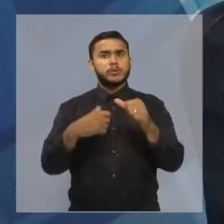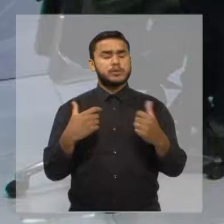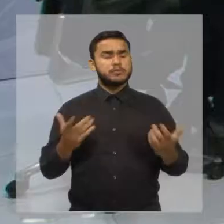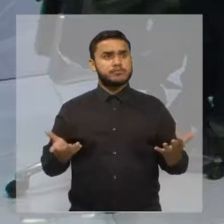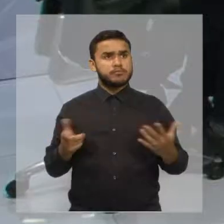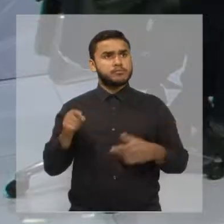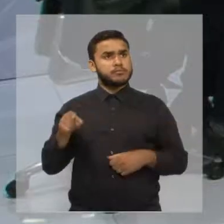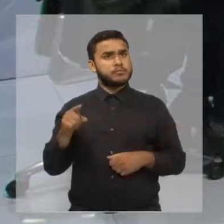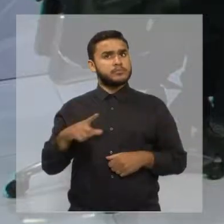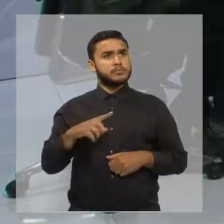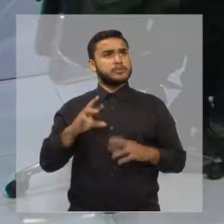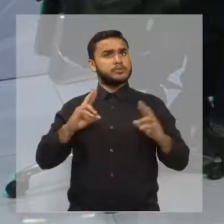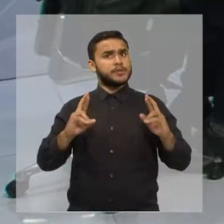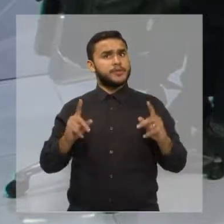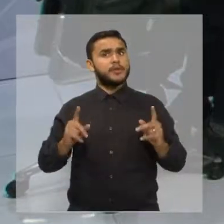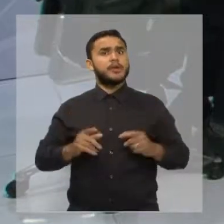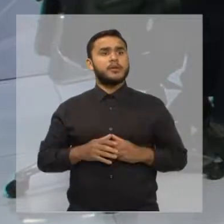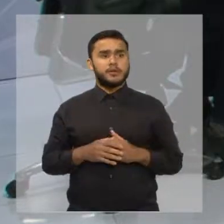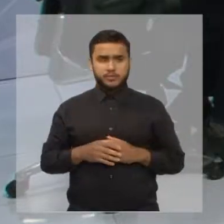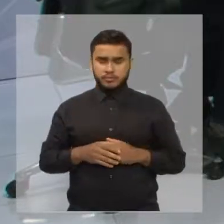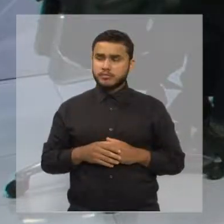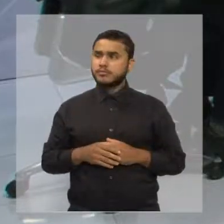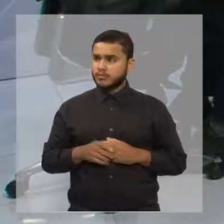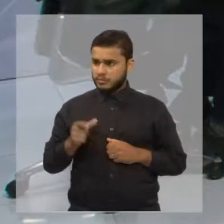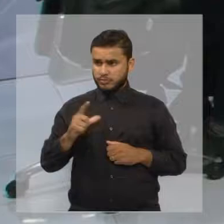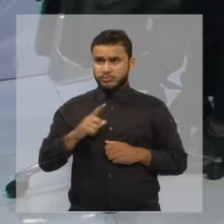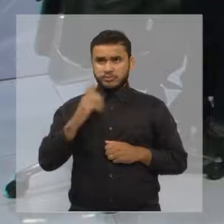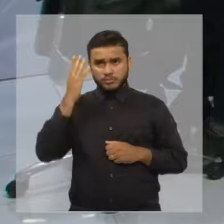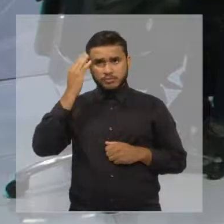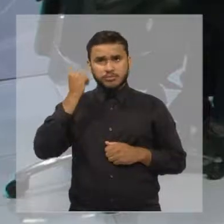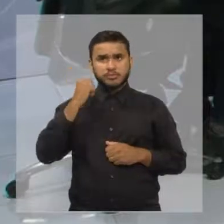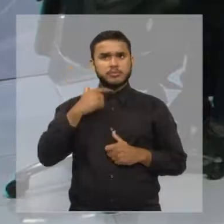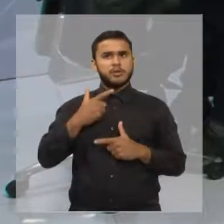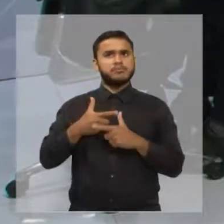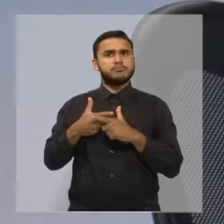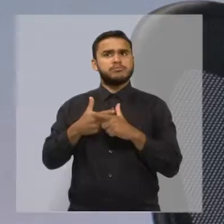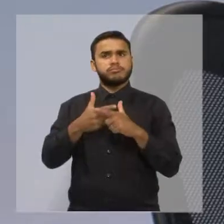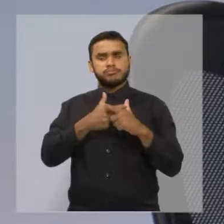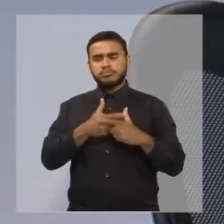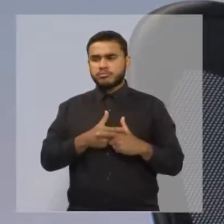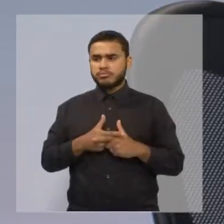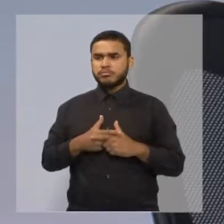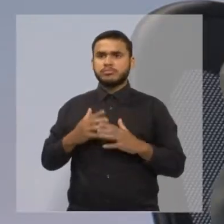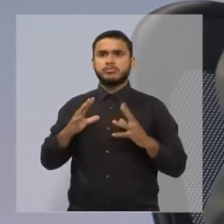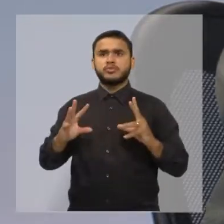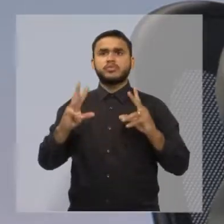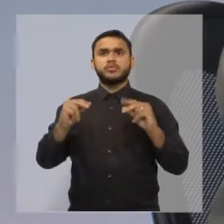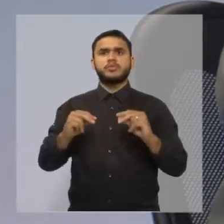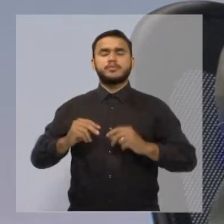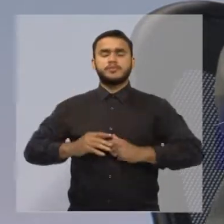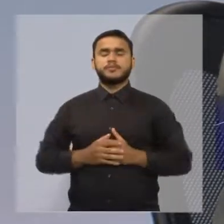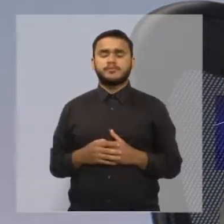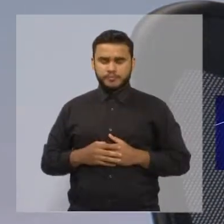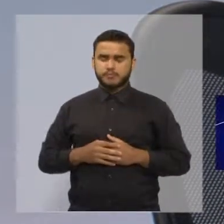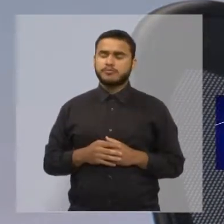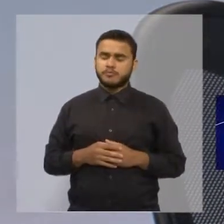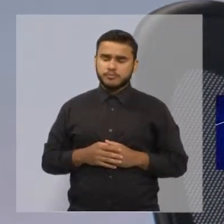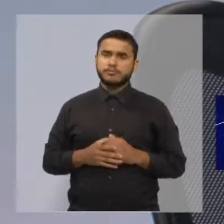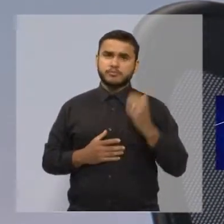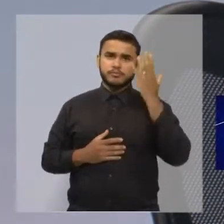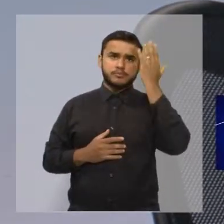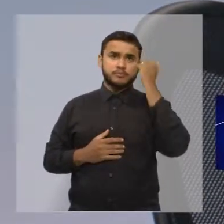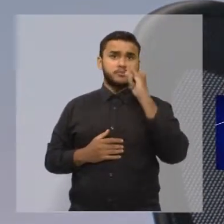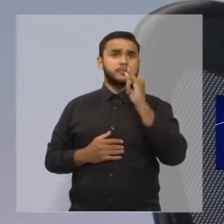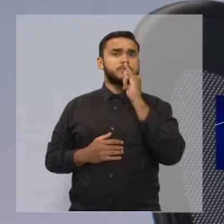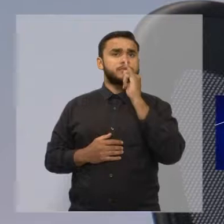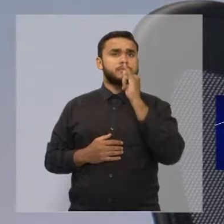Porque o conserto depois desses desacertos realizados, eles não se dão também da noite para o dia, né? Você